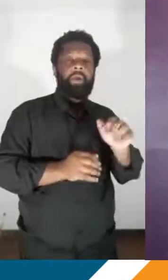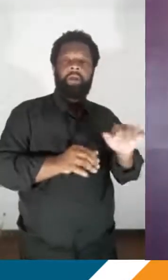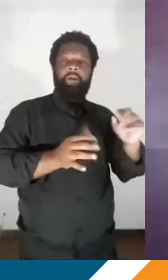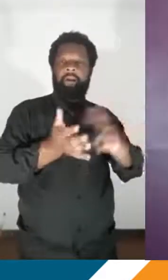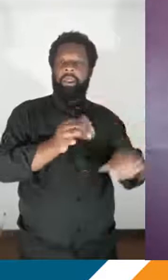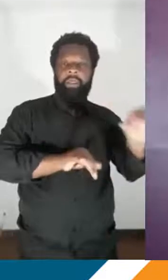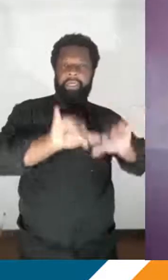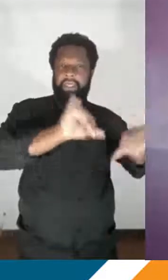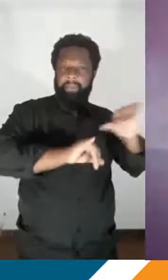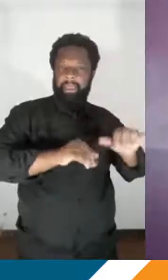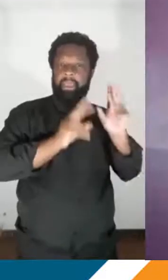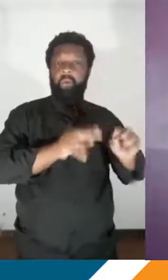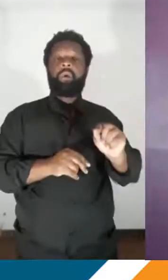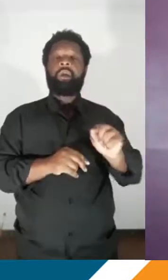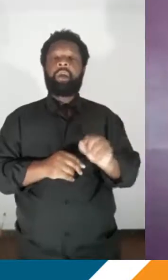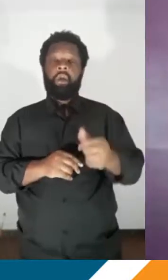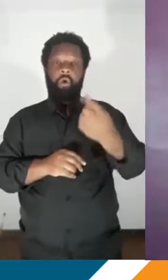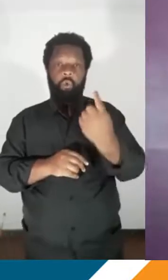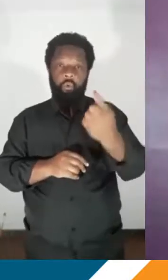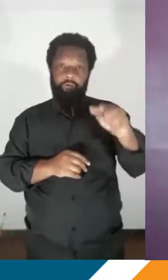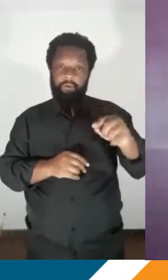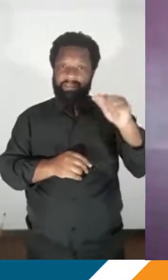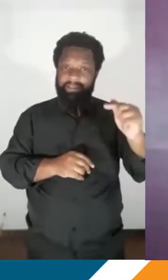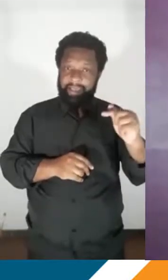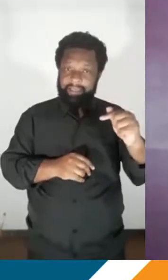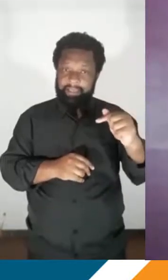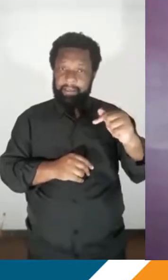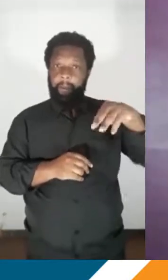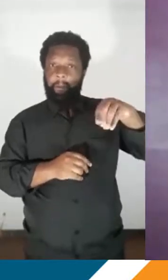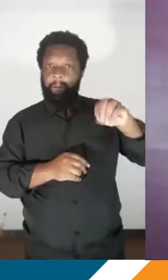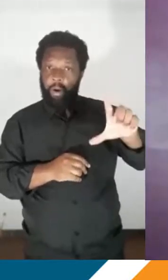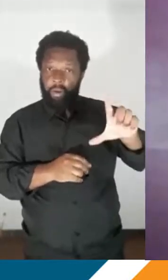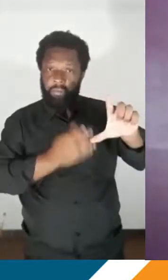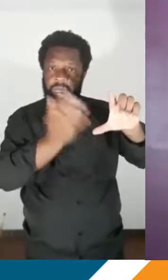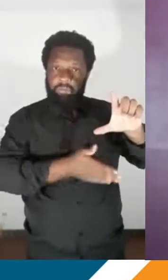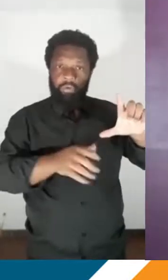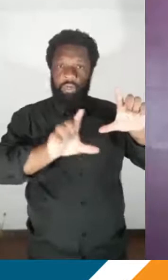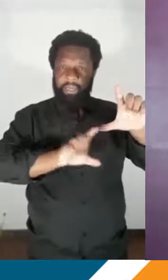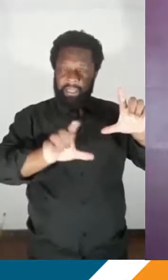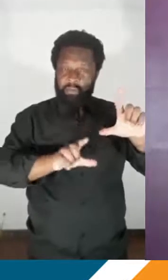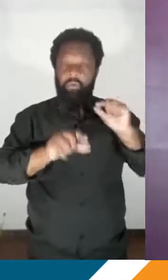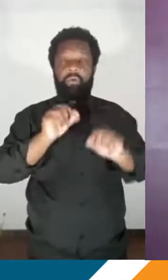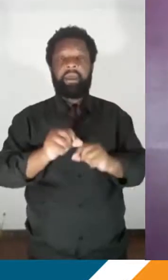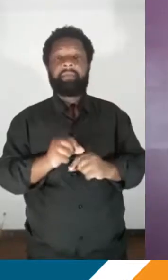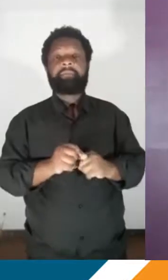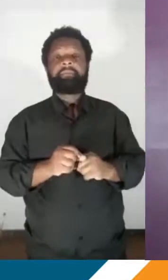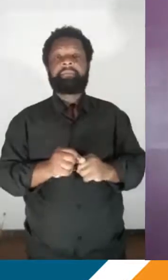simbologia química. Então, vai ser igual a 1,7 mol por